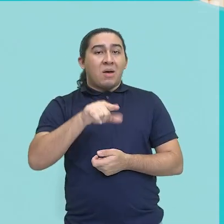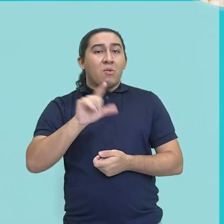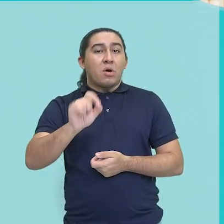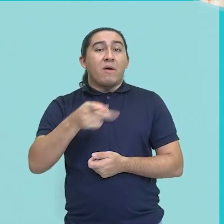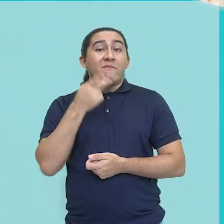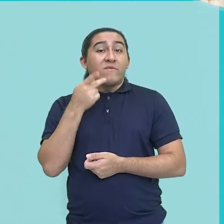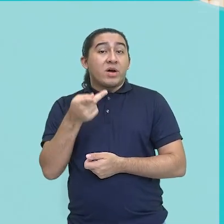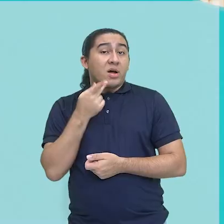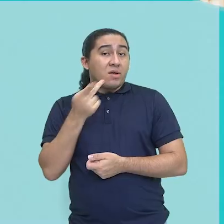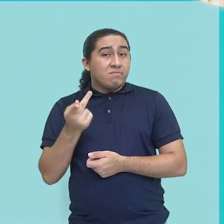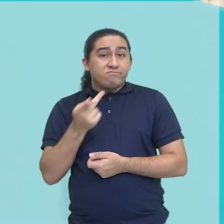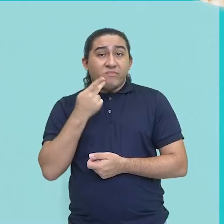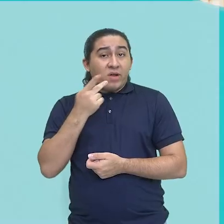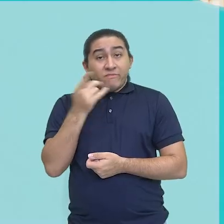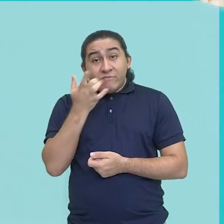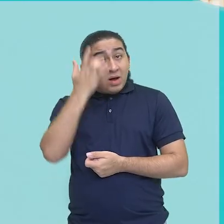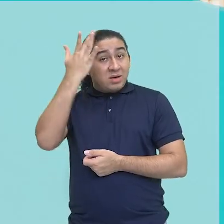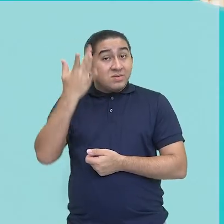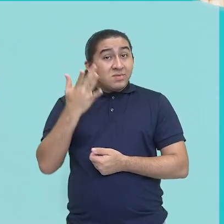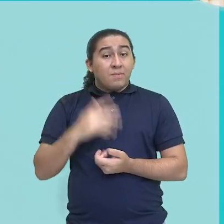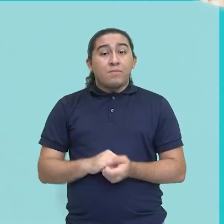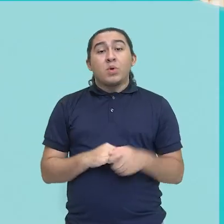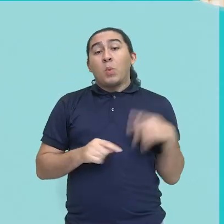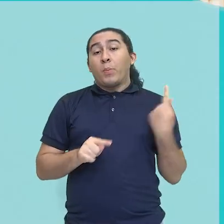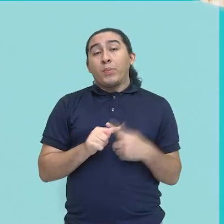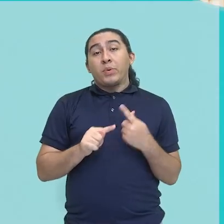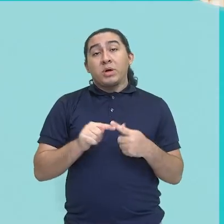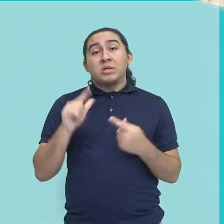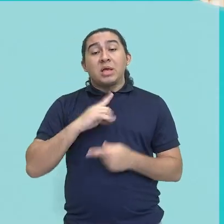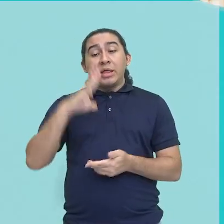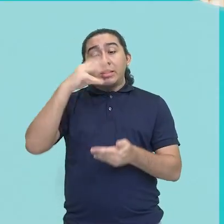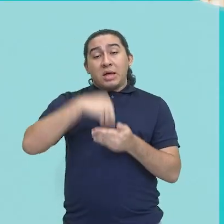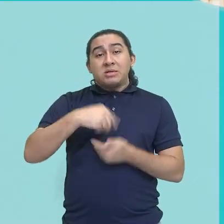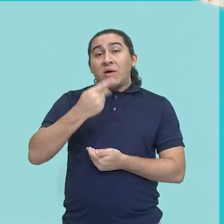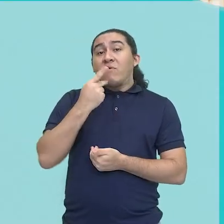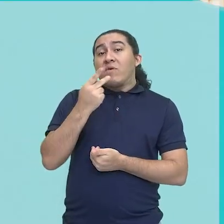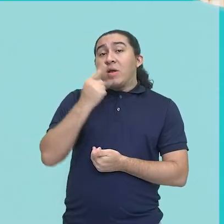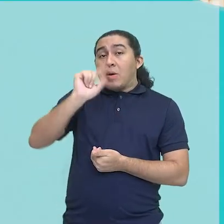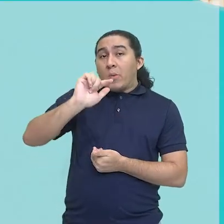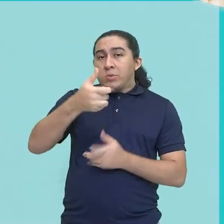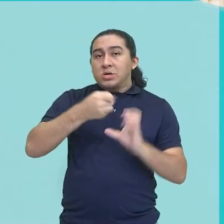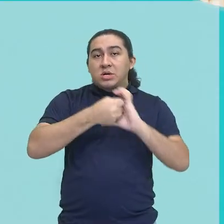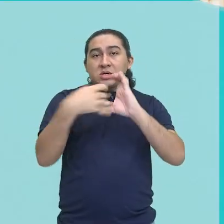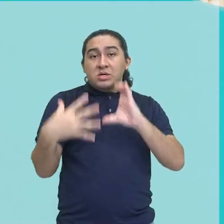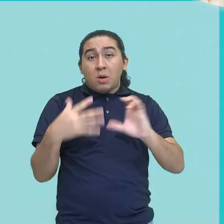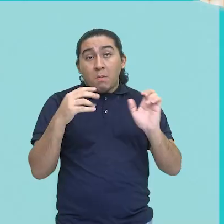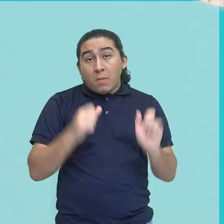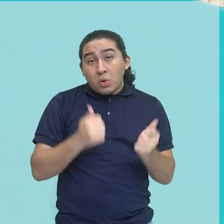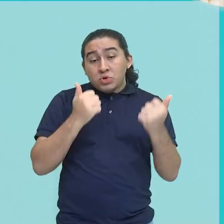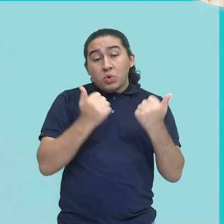fala. Na fala é muito fácil, né? Porque eu tenho outros elementos que ajudam, né,